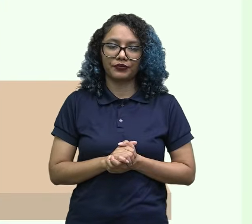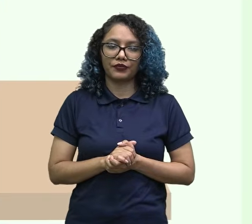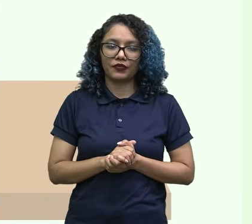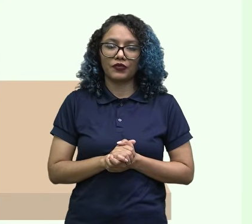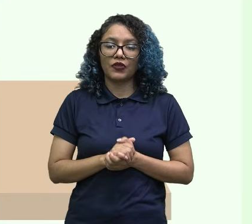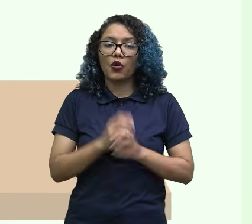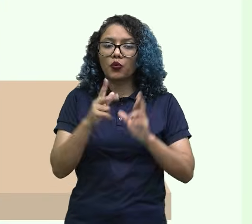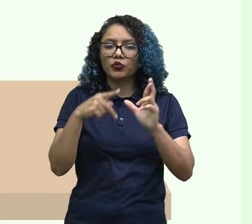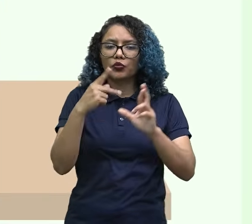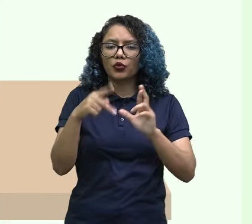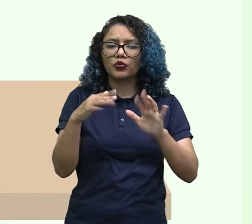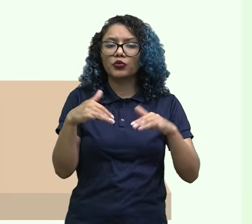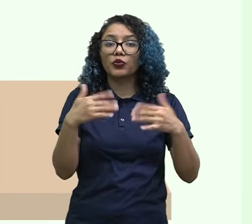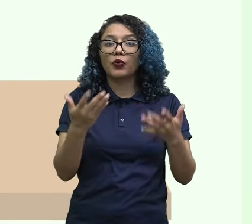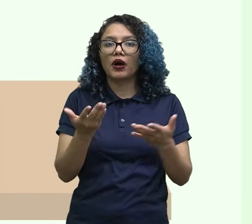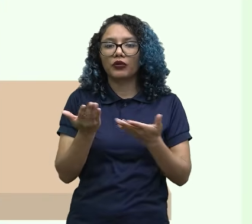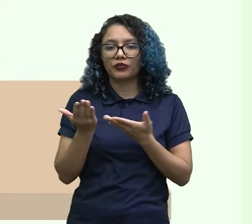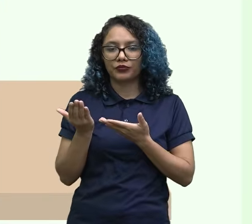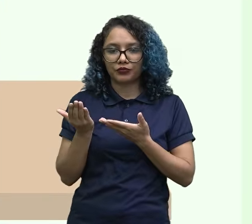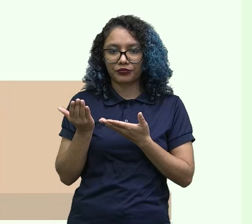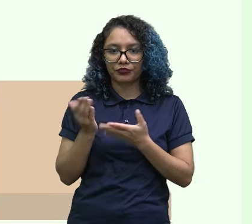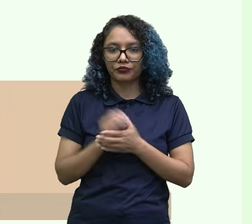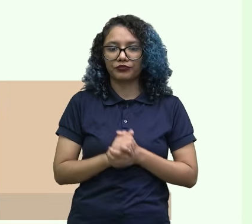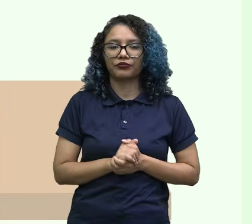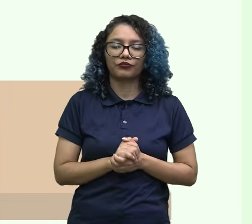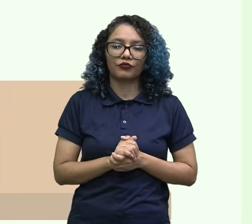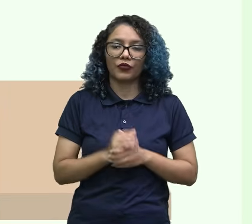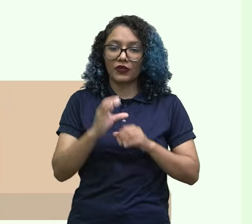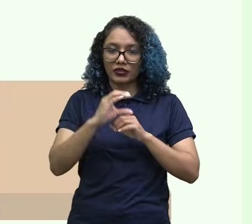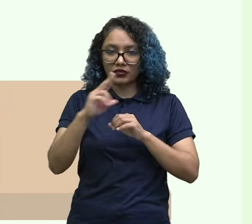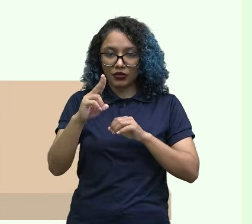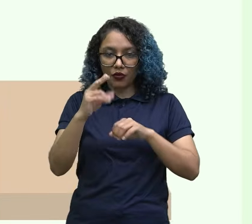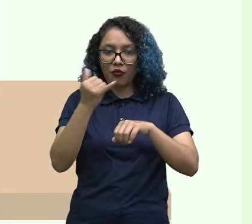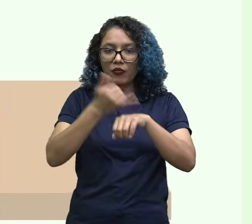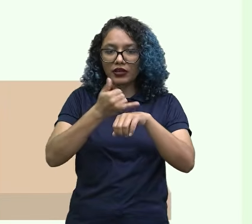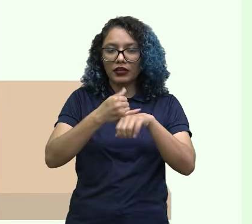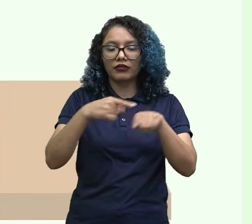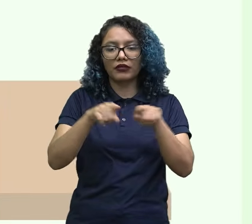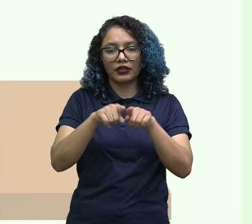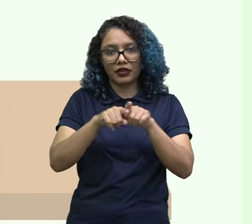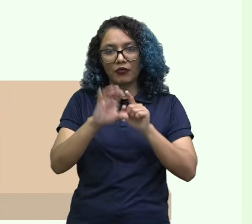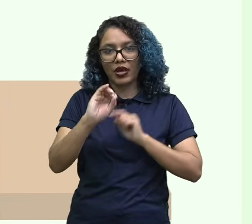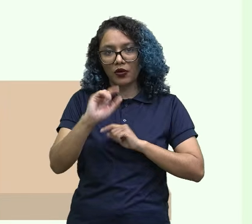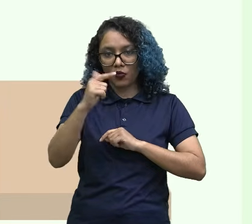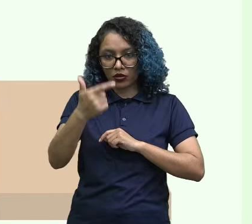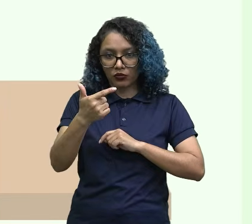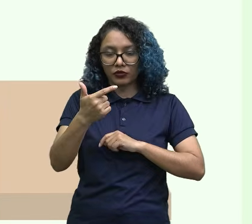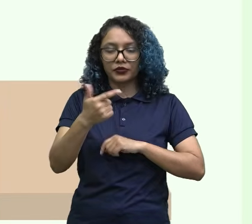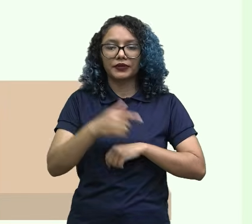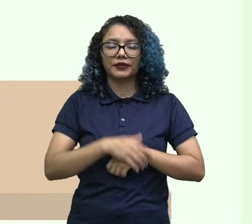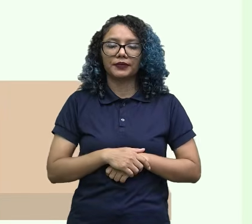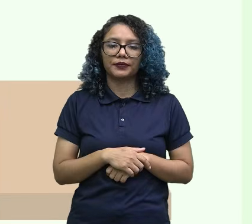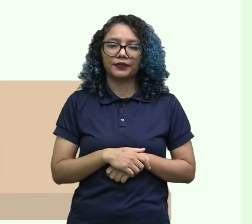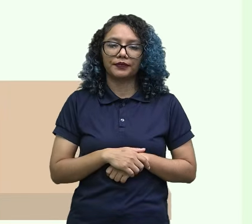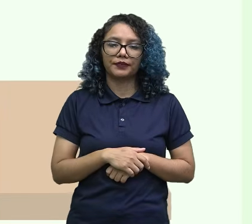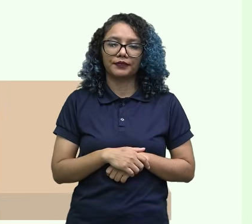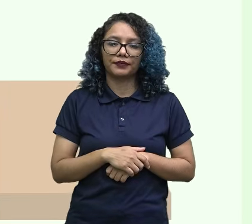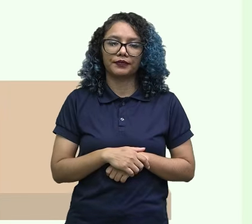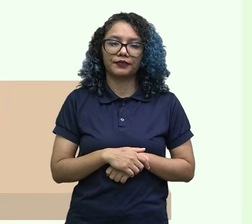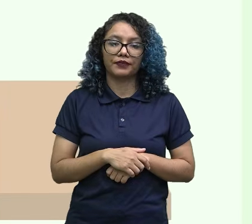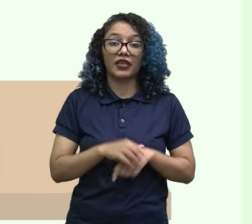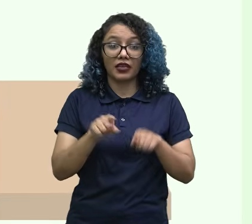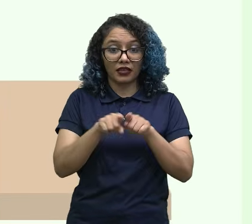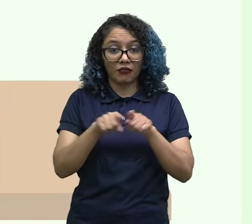dessa eletrólise, foram obtidos o cobre metálico e o gás oxigênio. Além disso, a solução